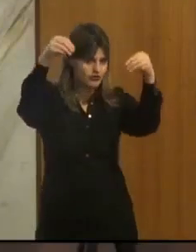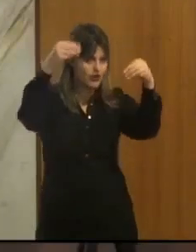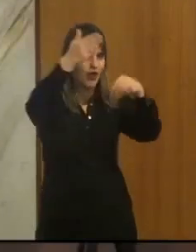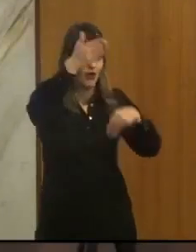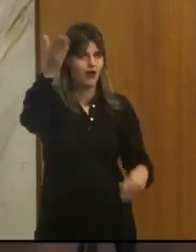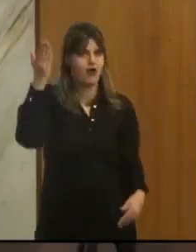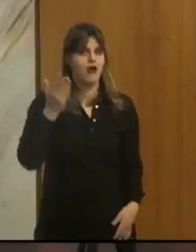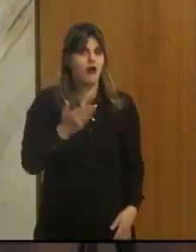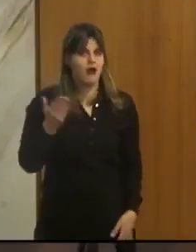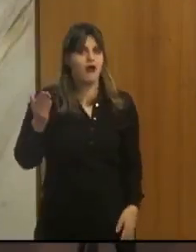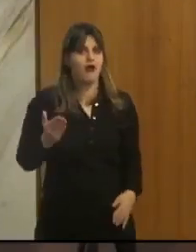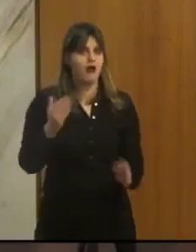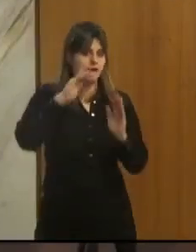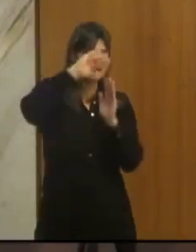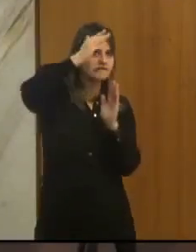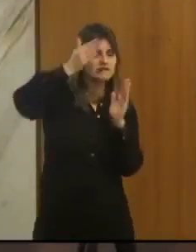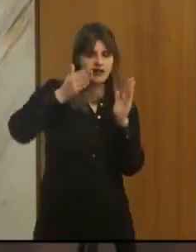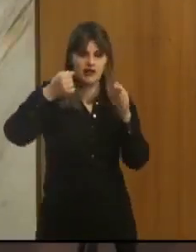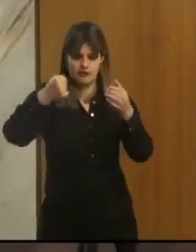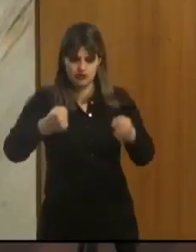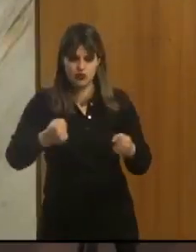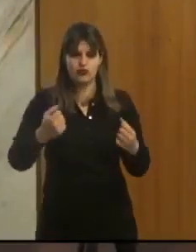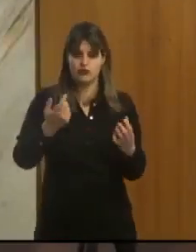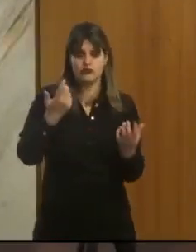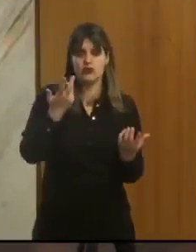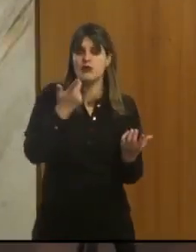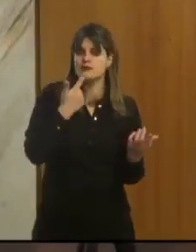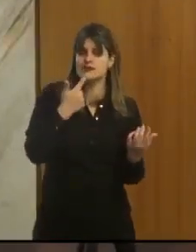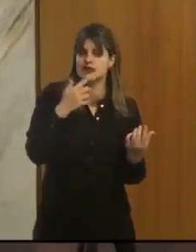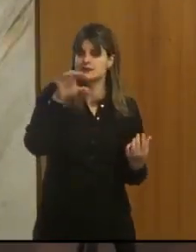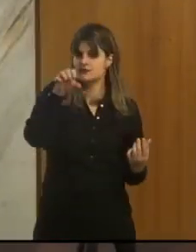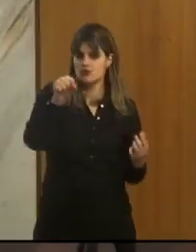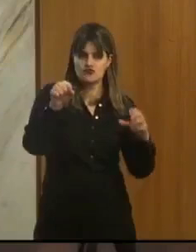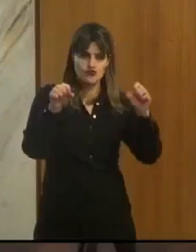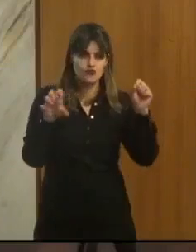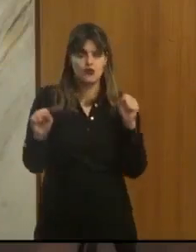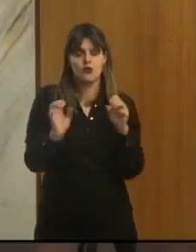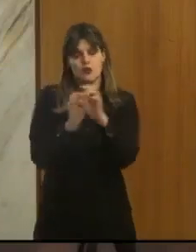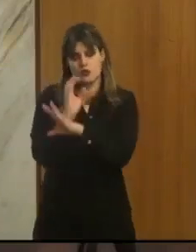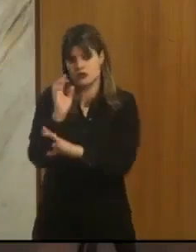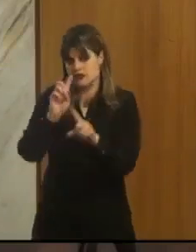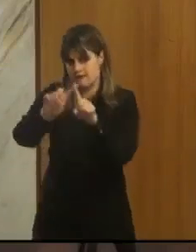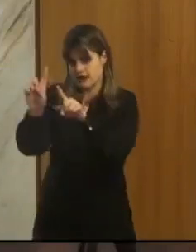e com todas as arcadas, as colunas, respira-se isso. Depois tem muitas outras coisas diferentes.